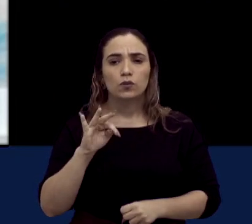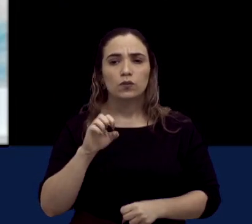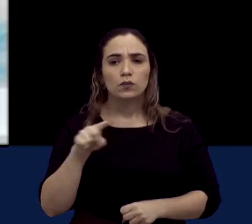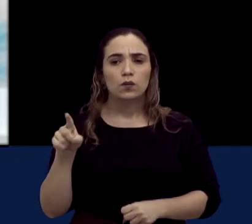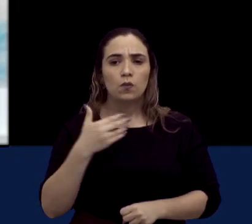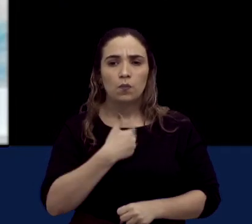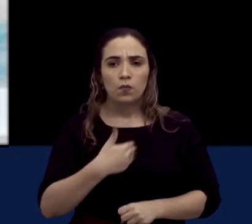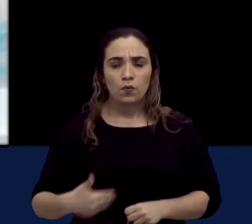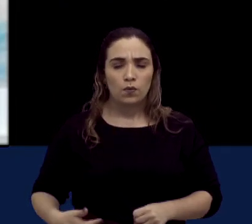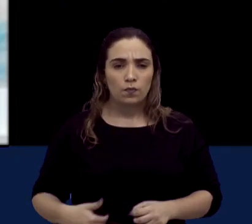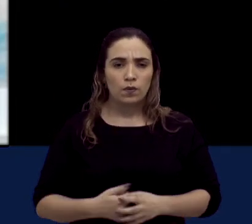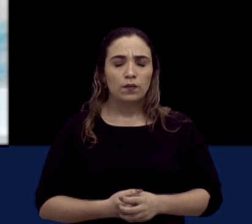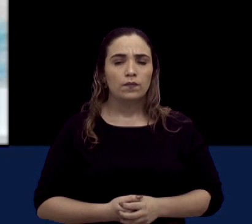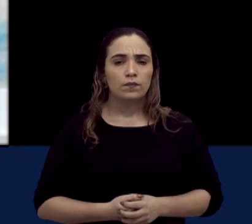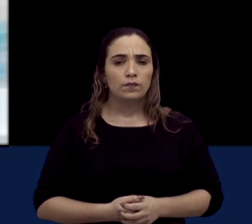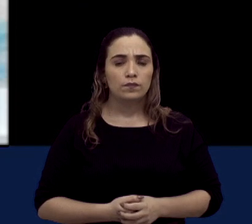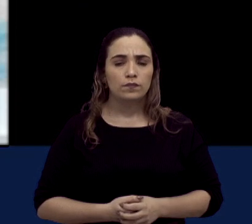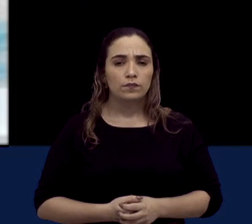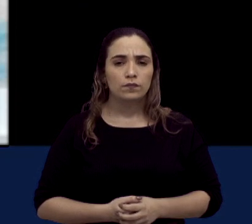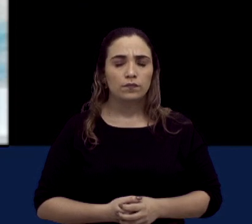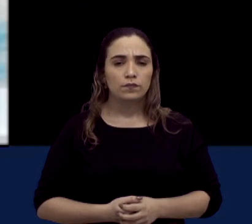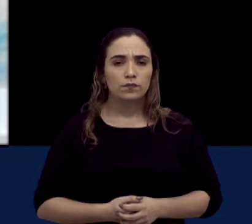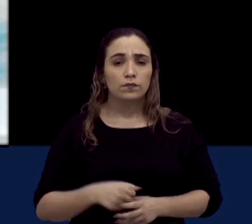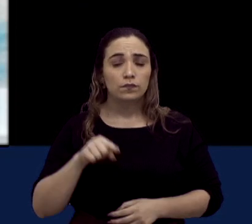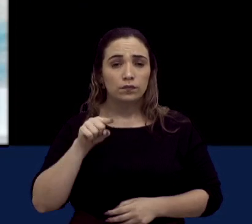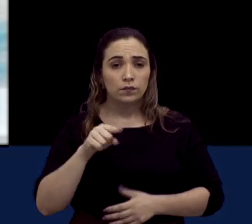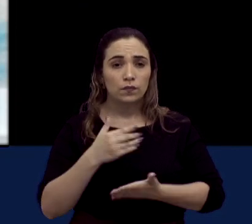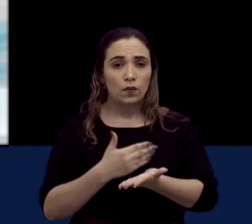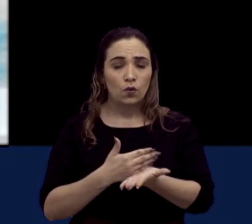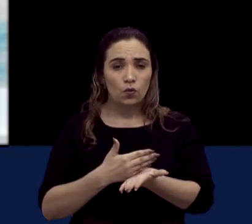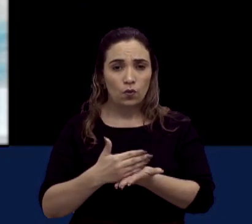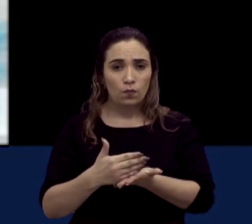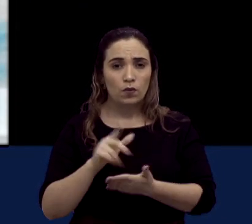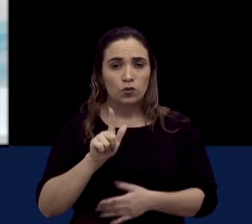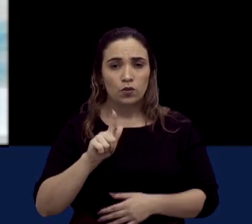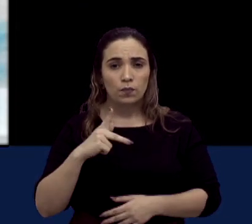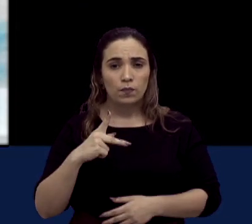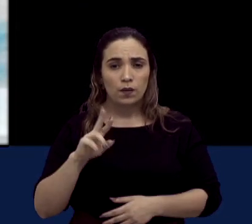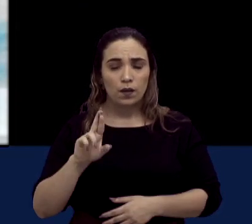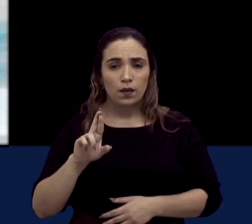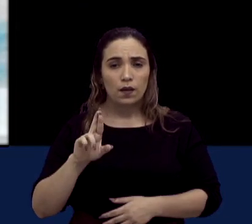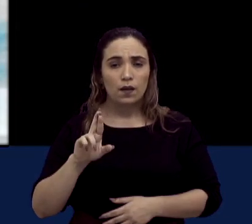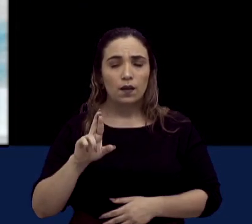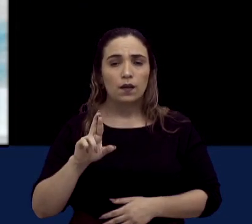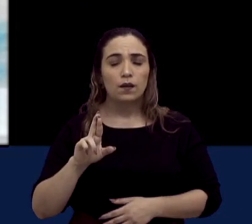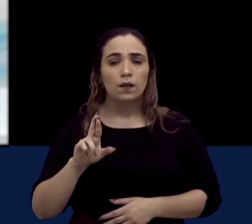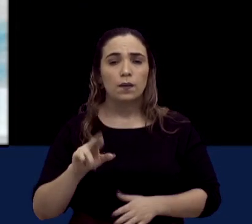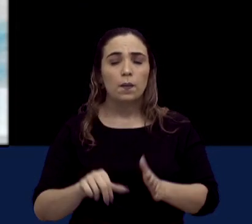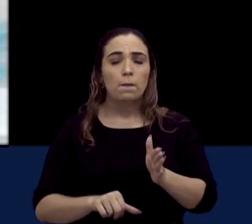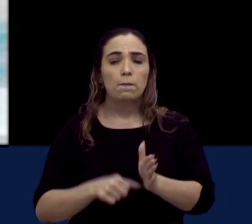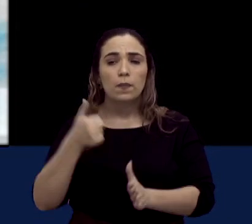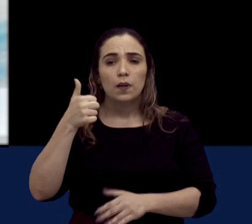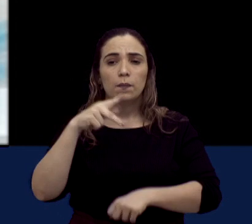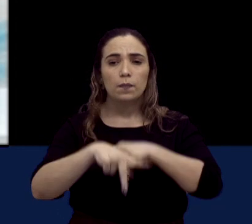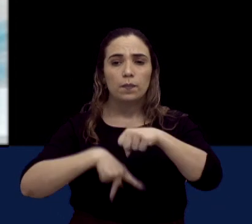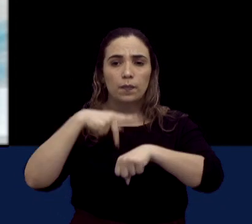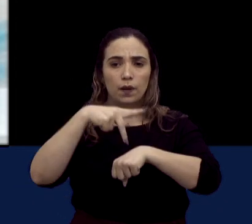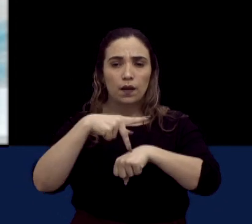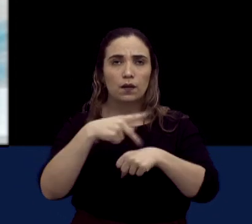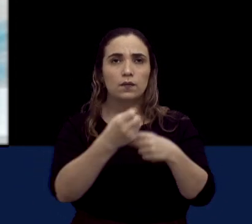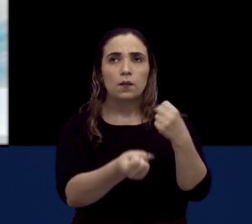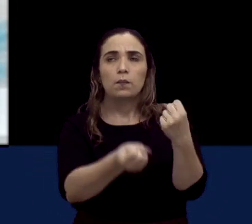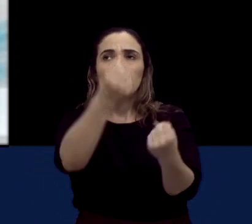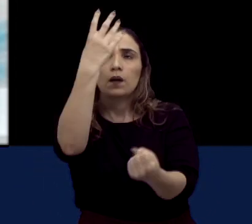né? Então, a gestão por resultado, ela foi primeiramente adotado em